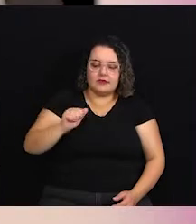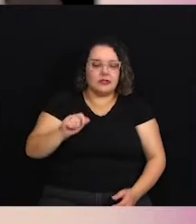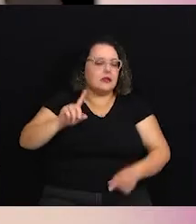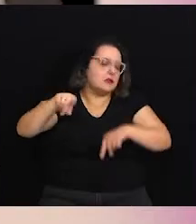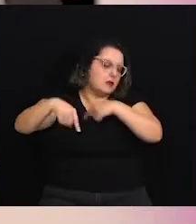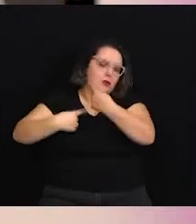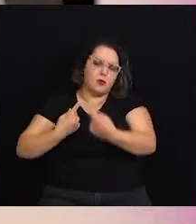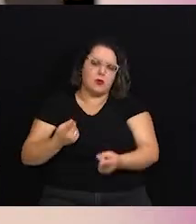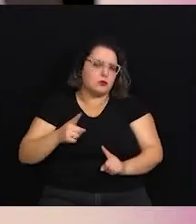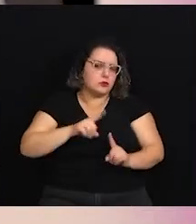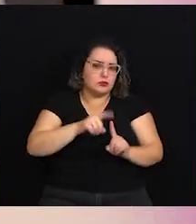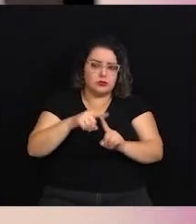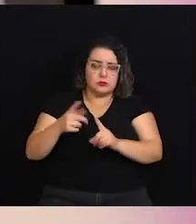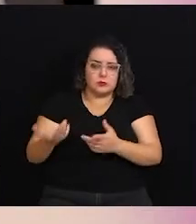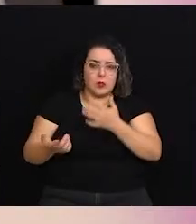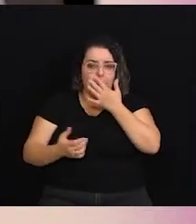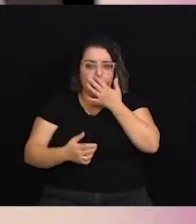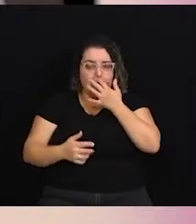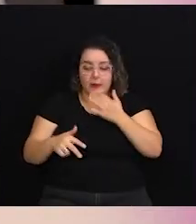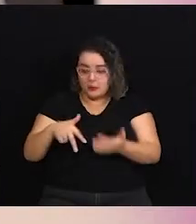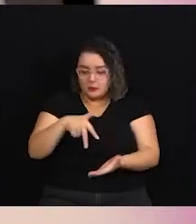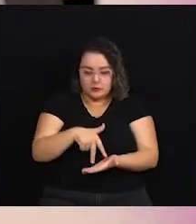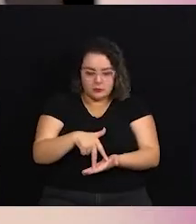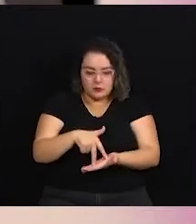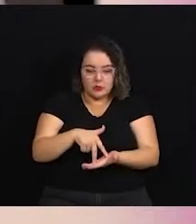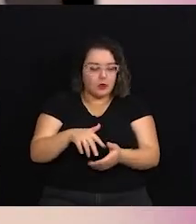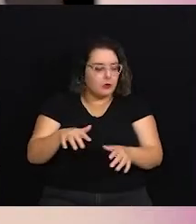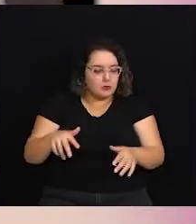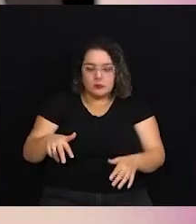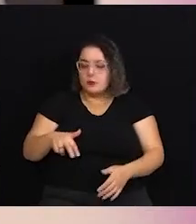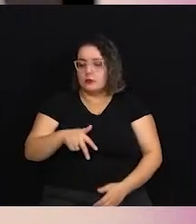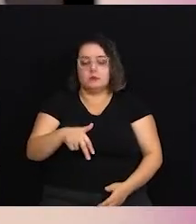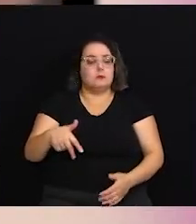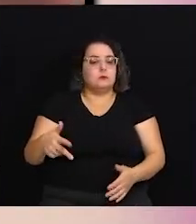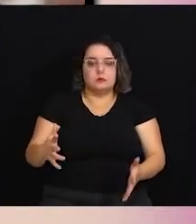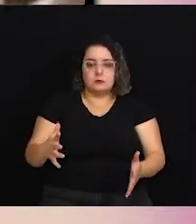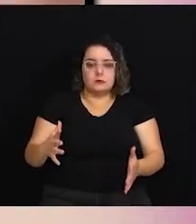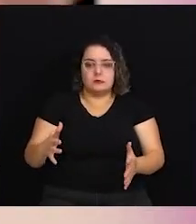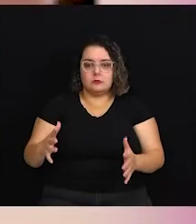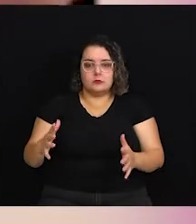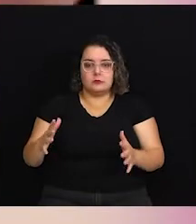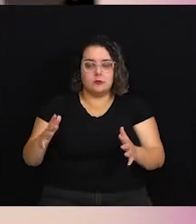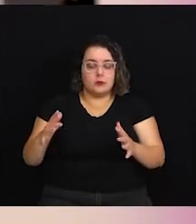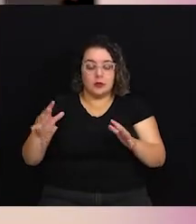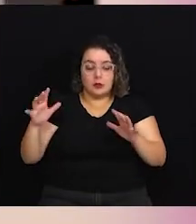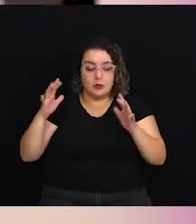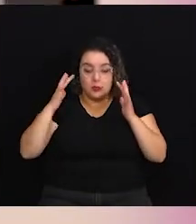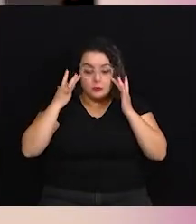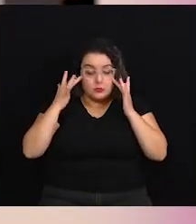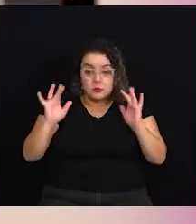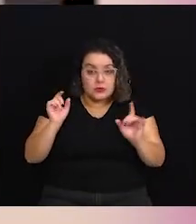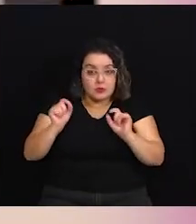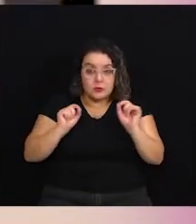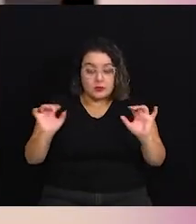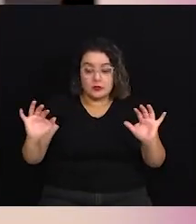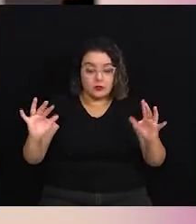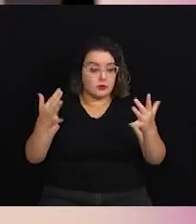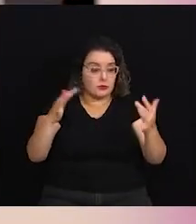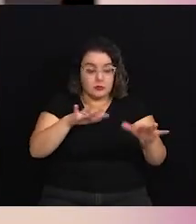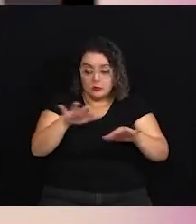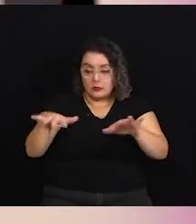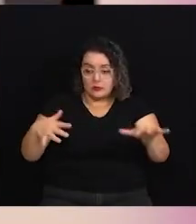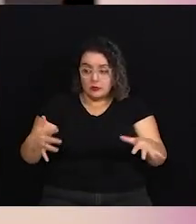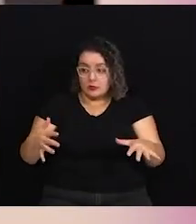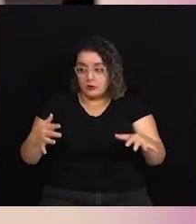crise que a pessoa sai do ar tá em pé mas ela não tá contactado com meio-ambiente não é começa